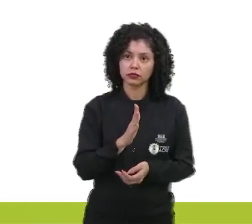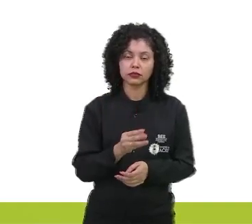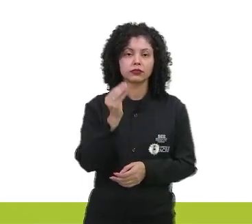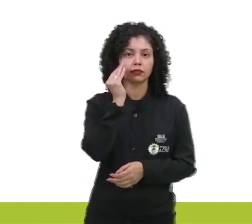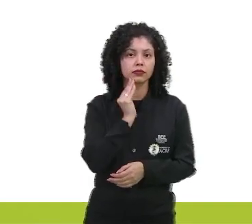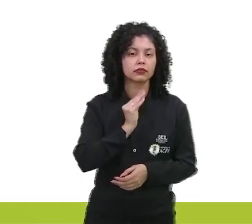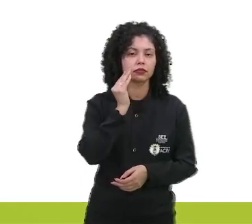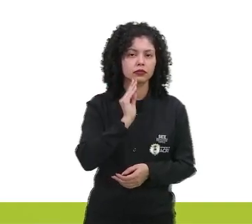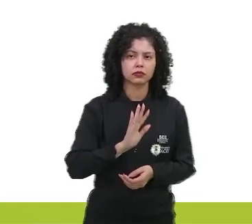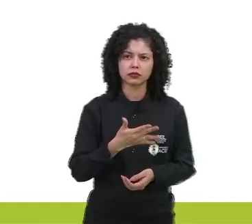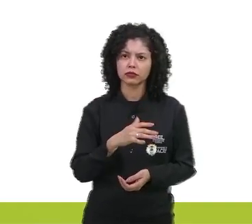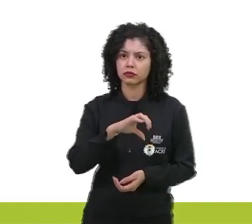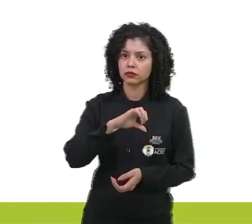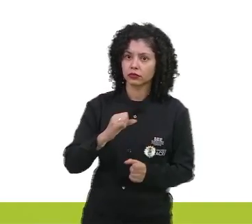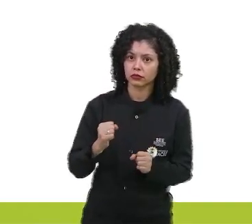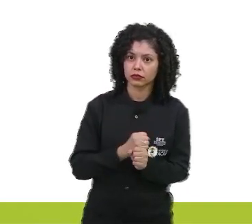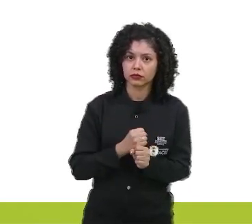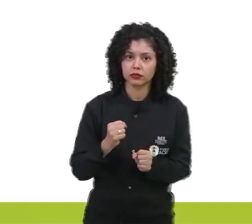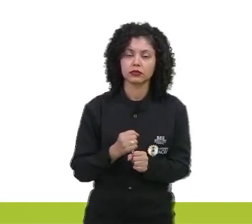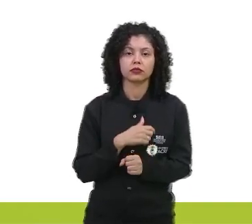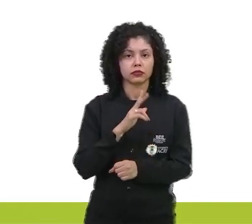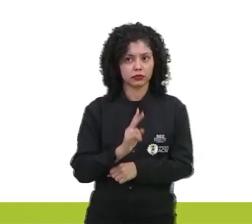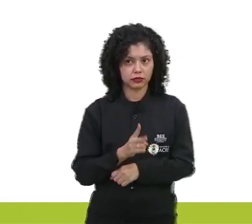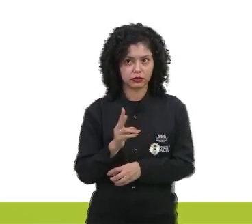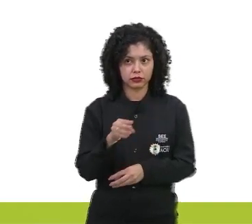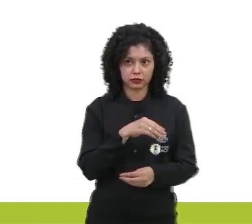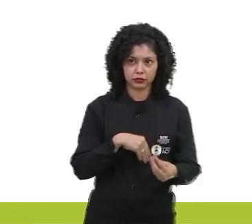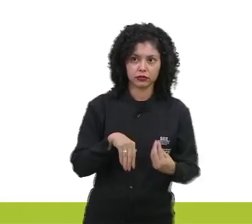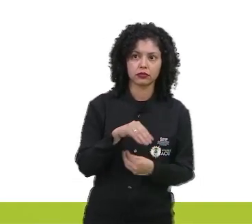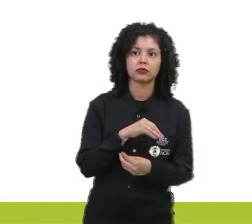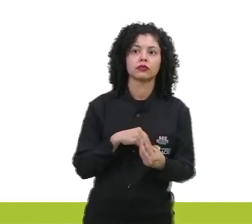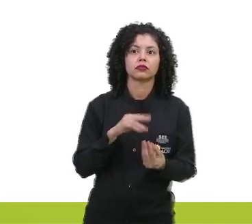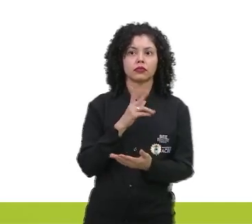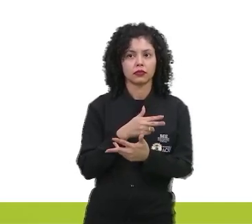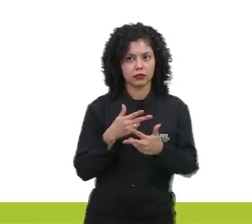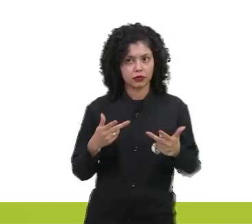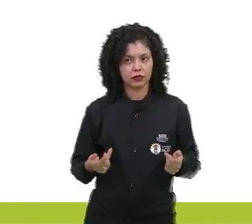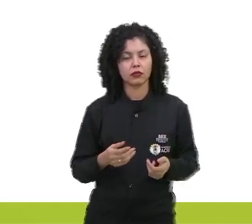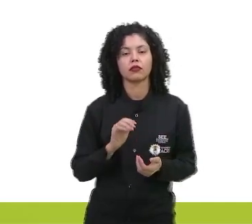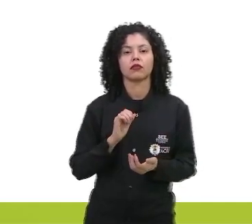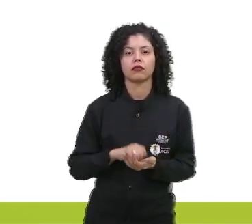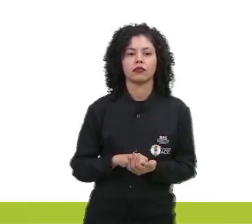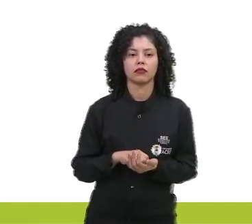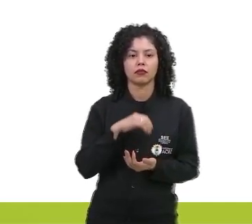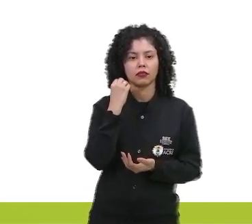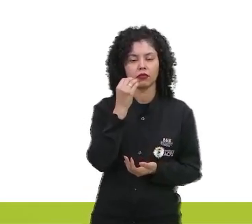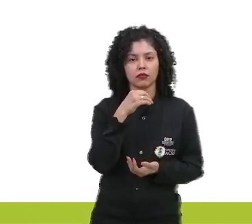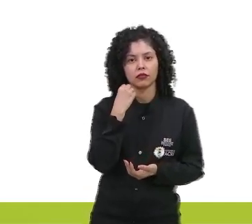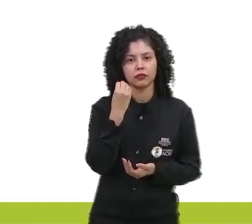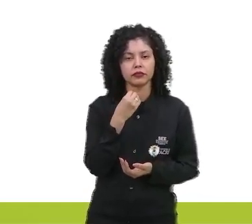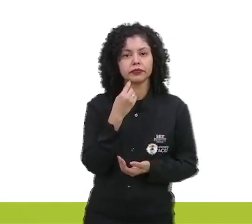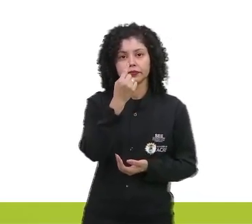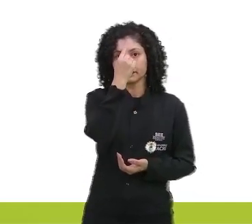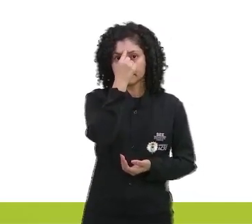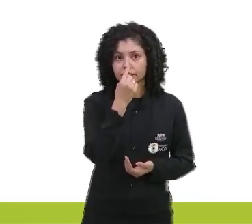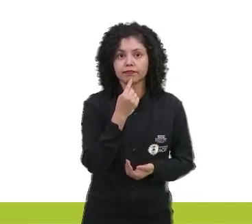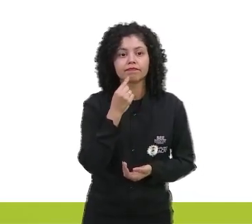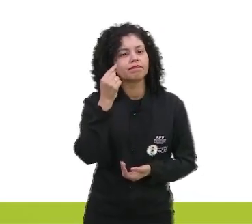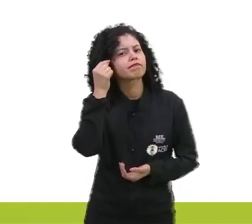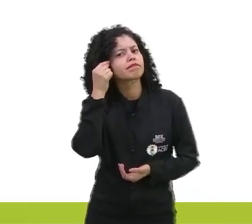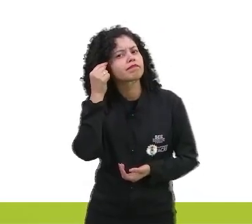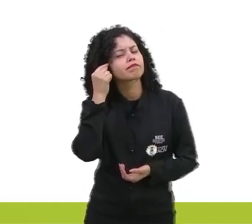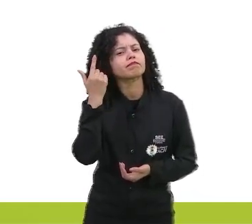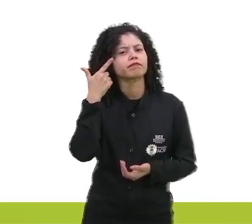tentando aí mais ou menos 9 anos a mesma mistura, né, os mesmos experimentos, e eu imagino que